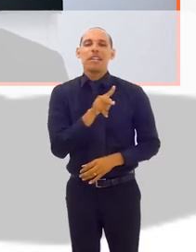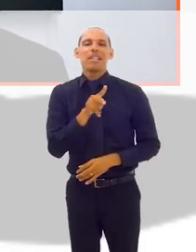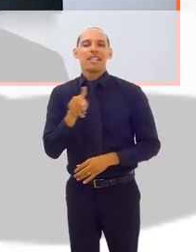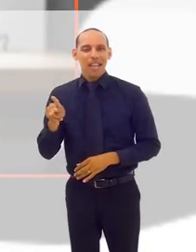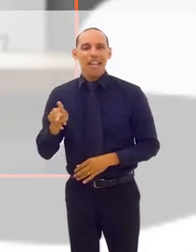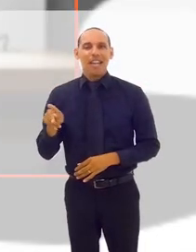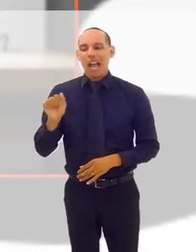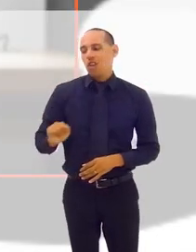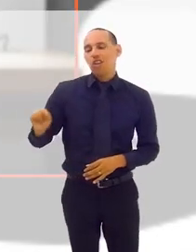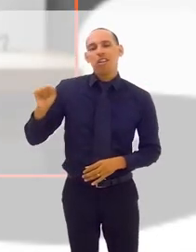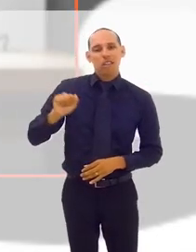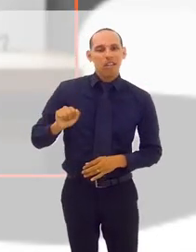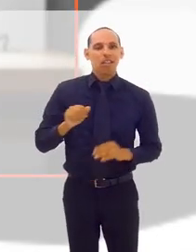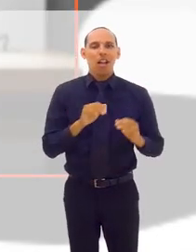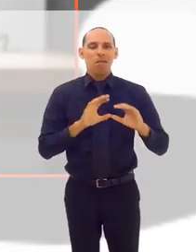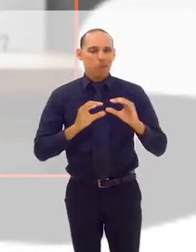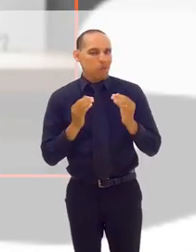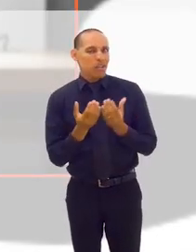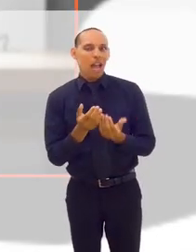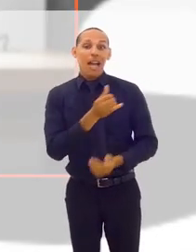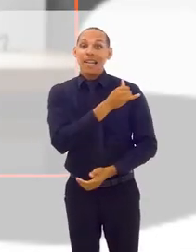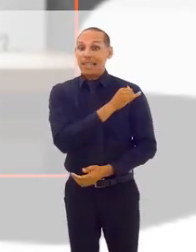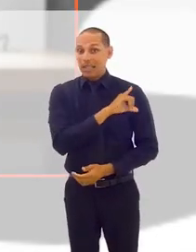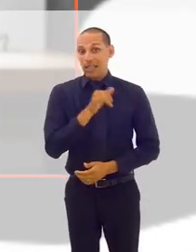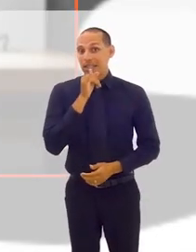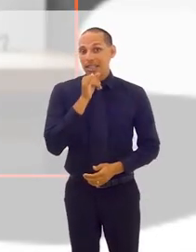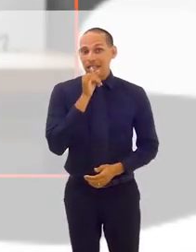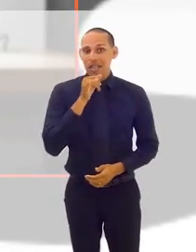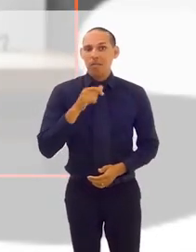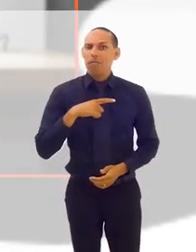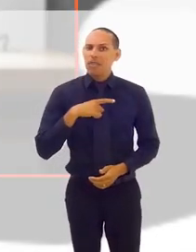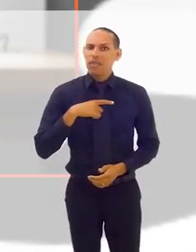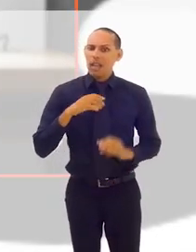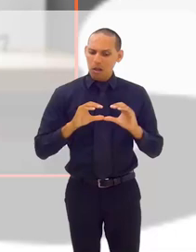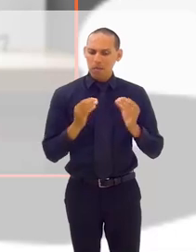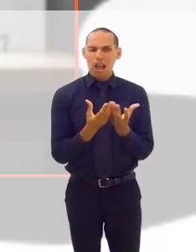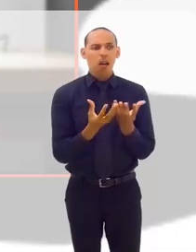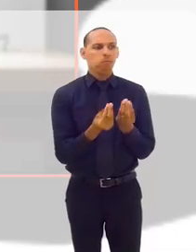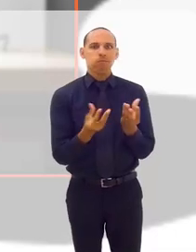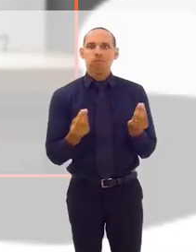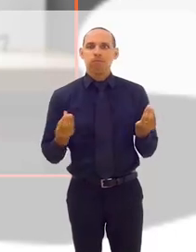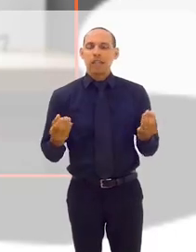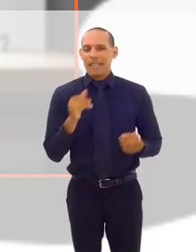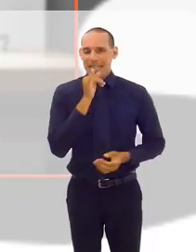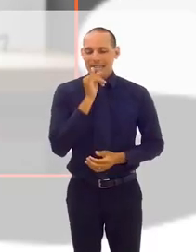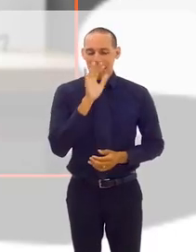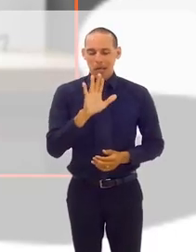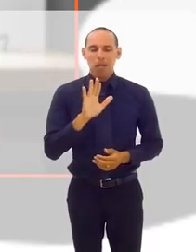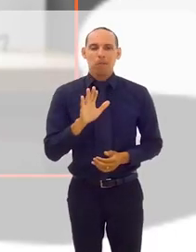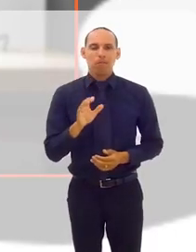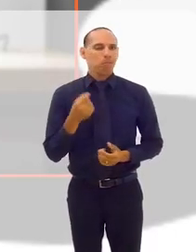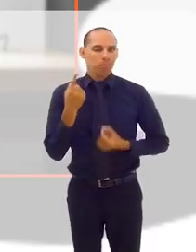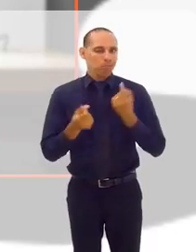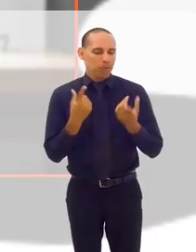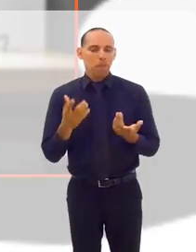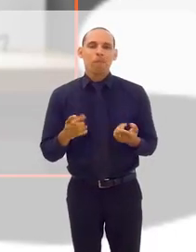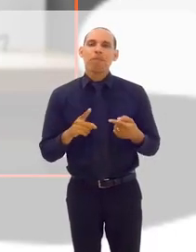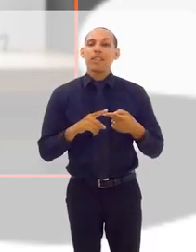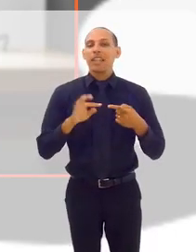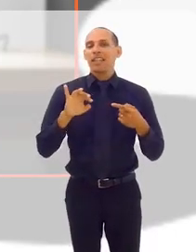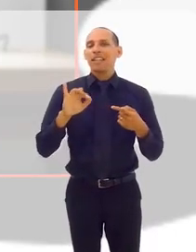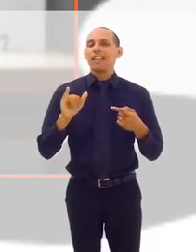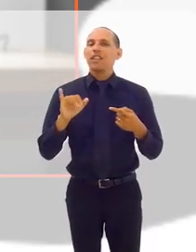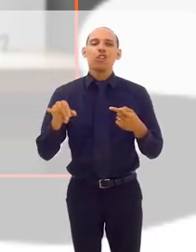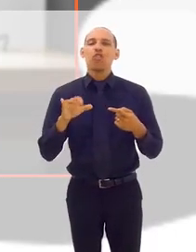das associações, dos moradores, das comunidades, o Rio de Janeiro, nós temos muitas comunidades, então eu vou dar um exemplo aqui, exemplos